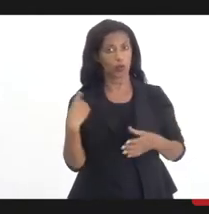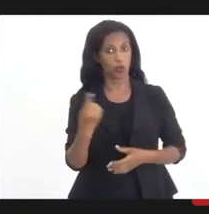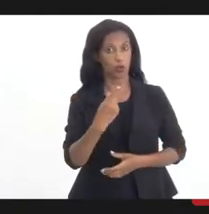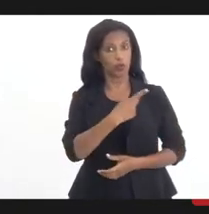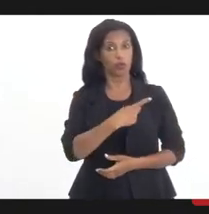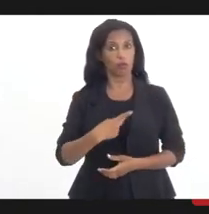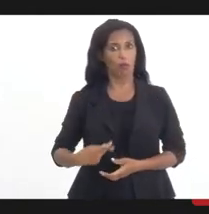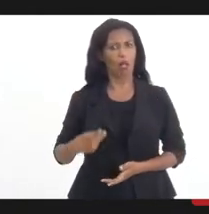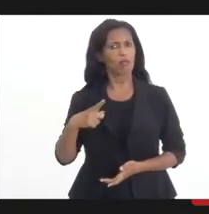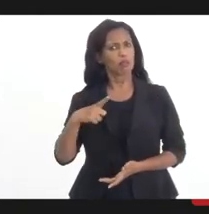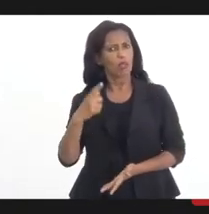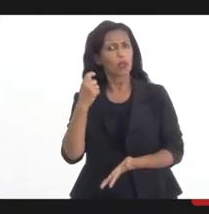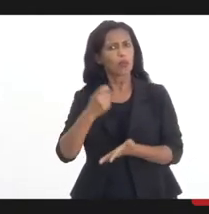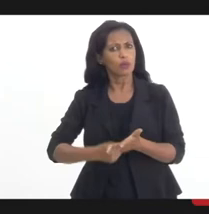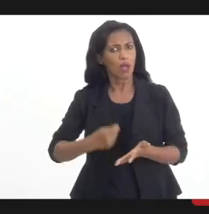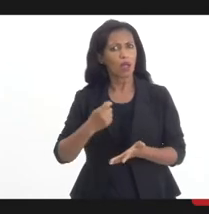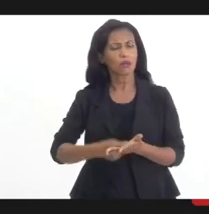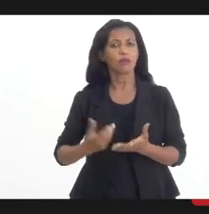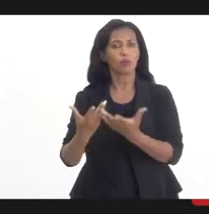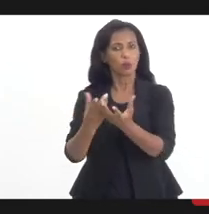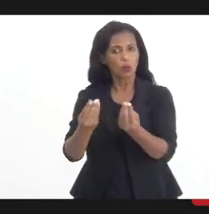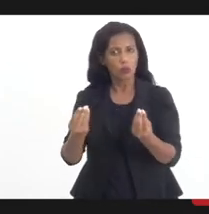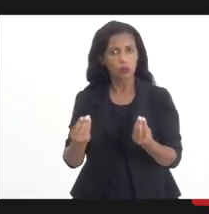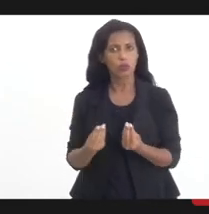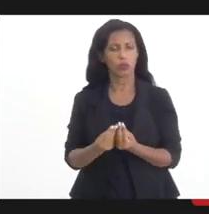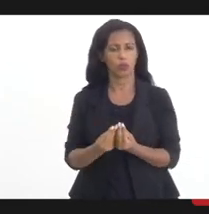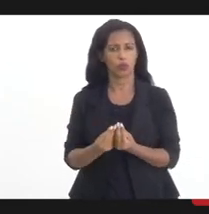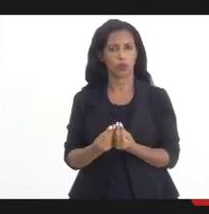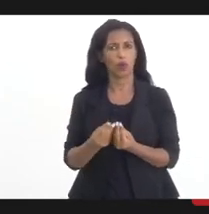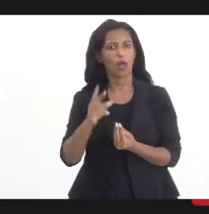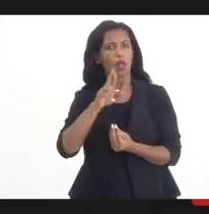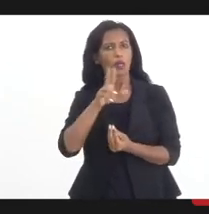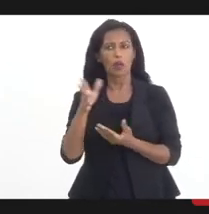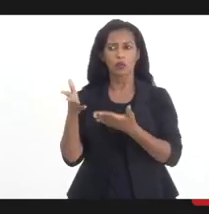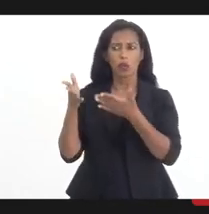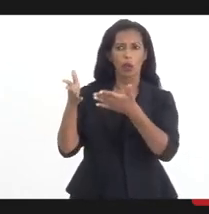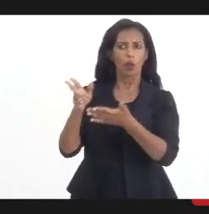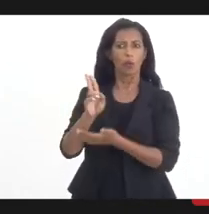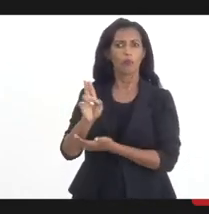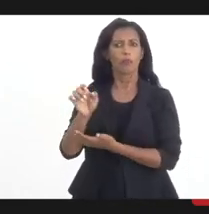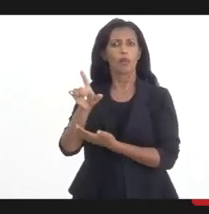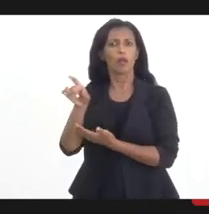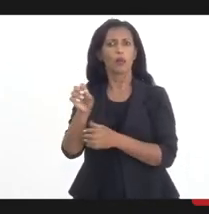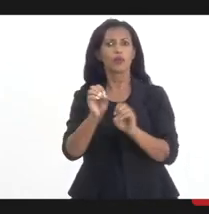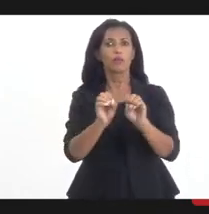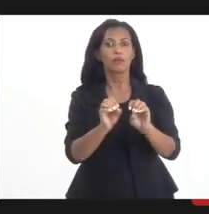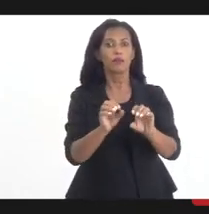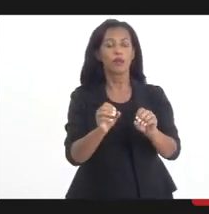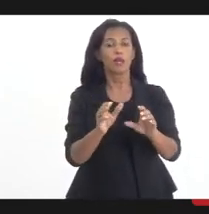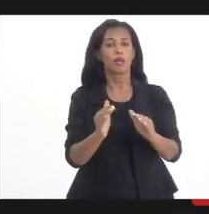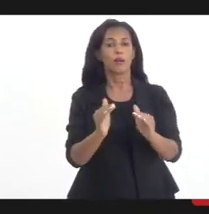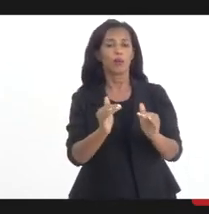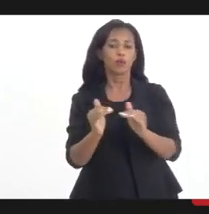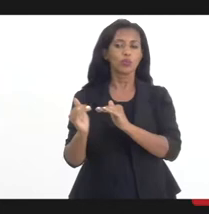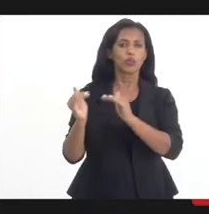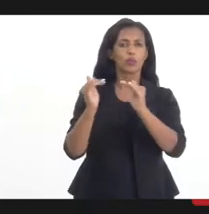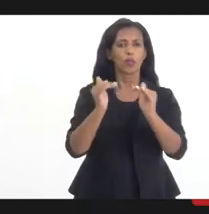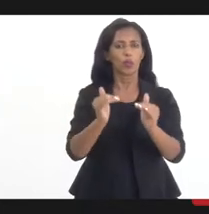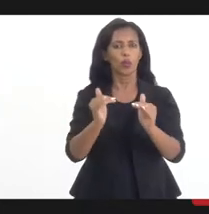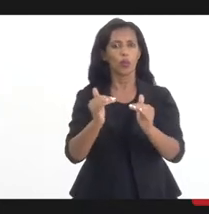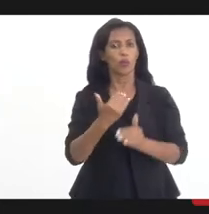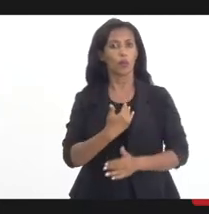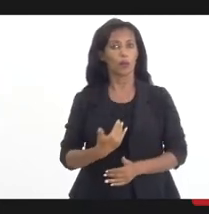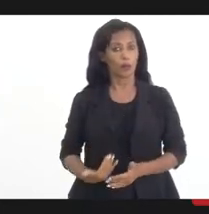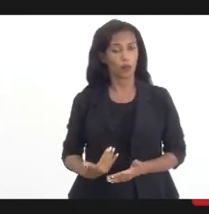Cássia, têm lutado e muito, não só pelo ESO, mas pela educação pública, pelo ensino superior, pela UERJ, pela